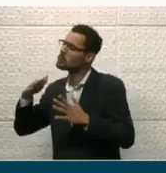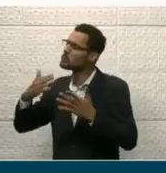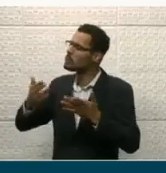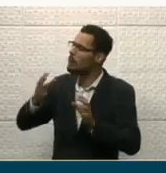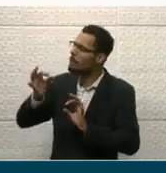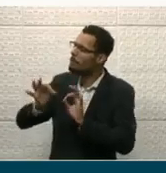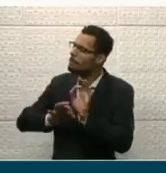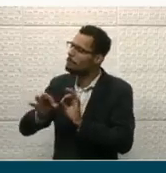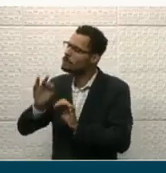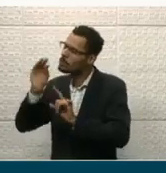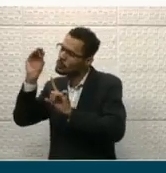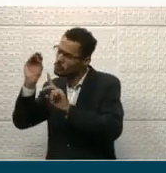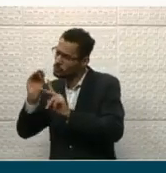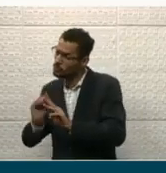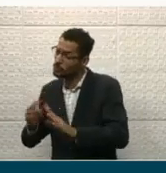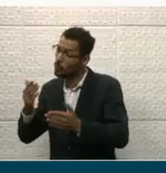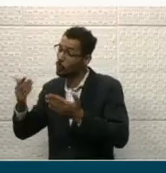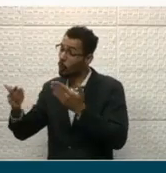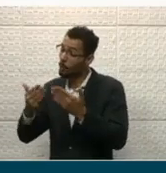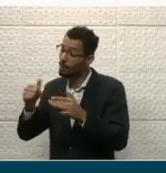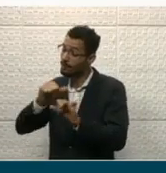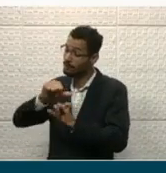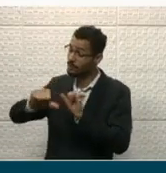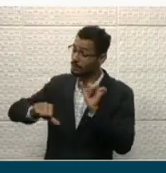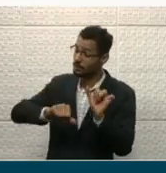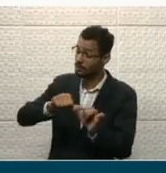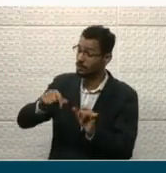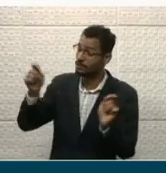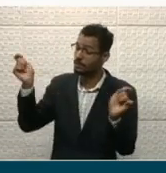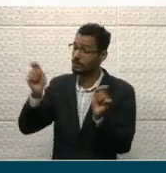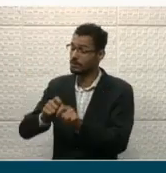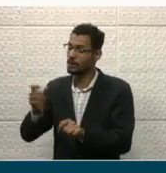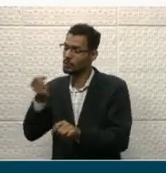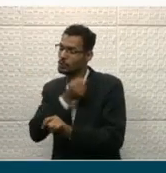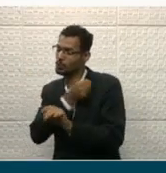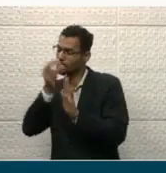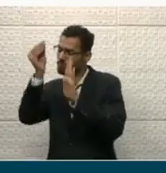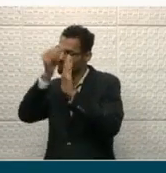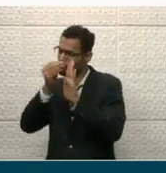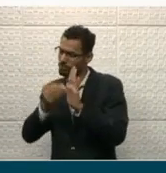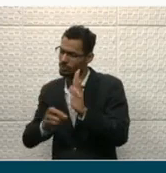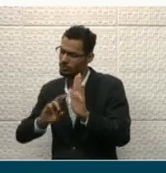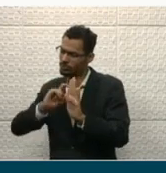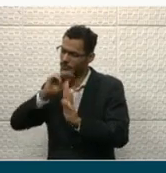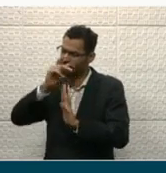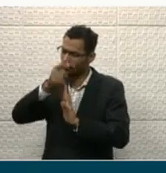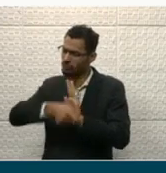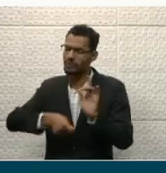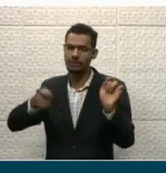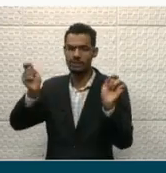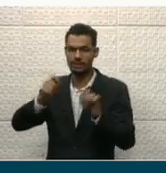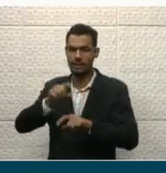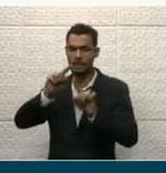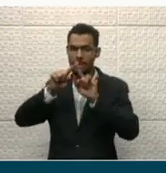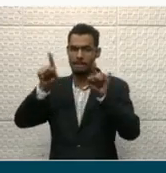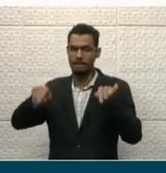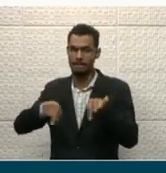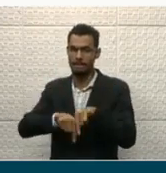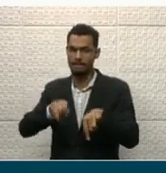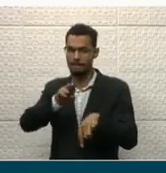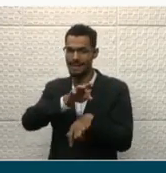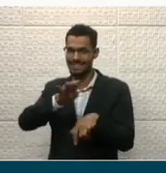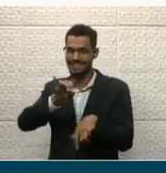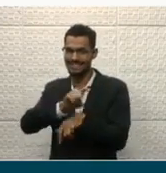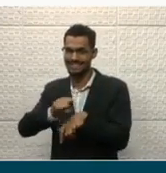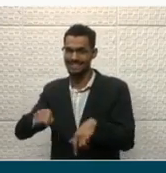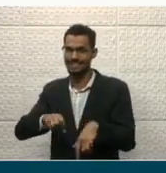entradas, basta comparar a transformação, os coeficientes das variáveis, com essa matriz. Bom, se eu tenho